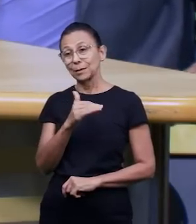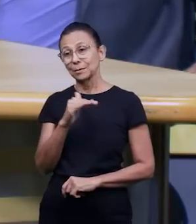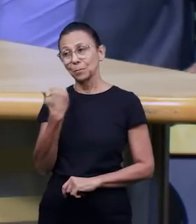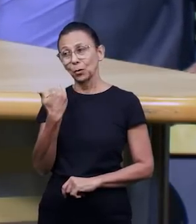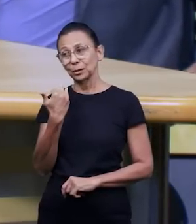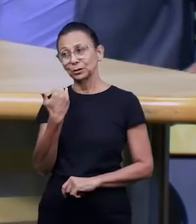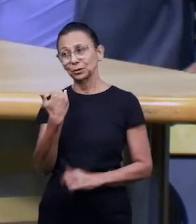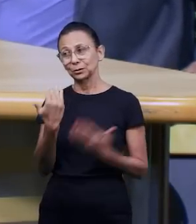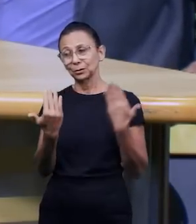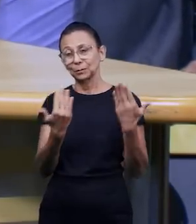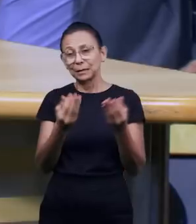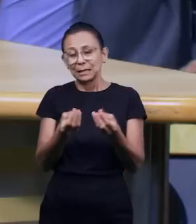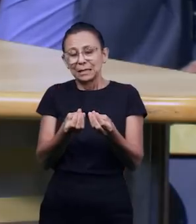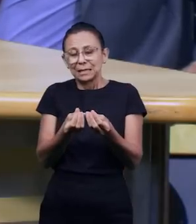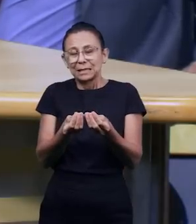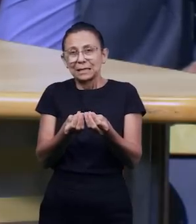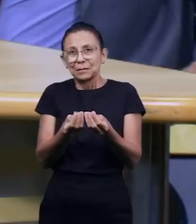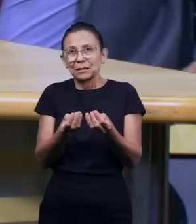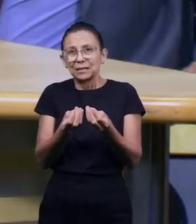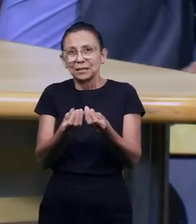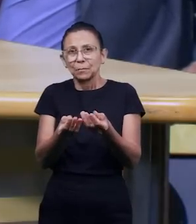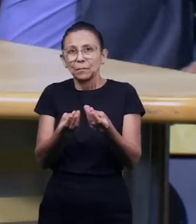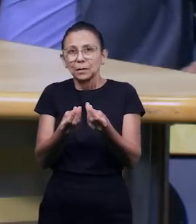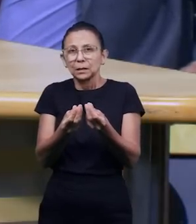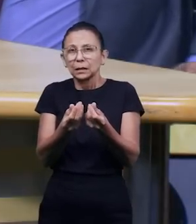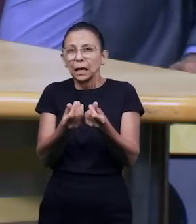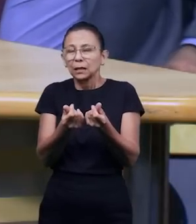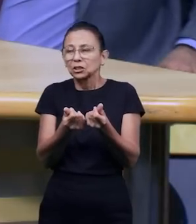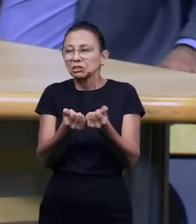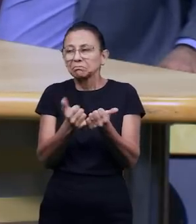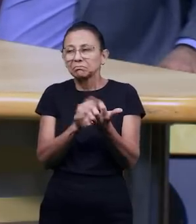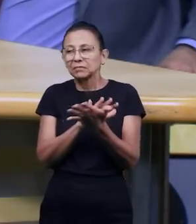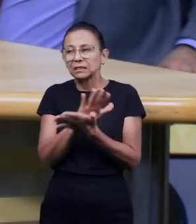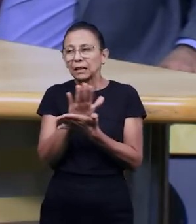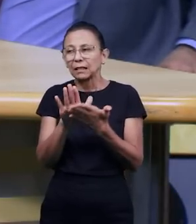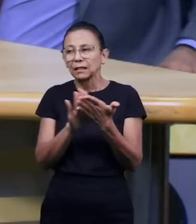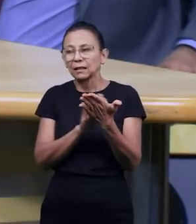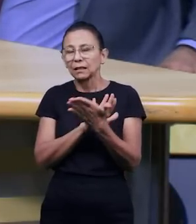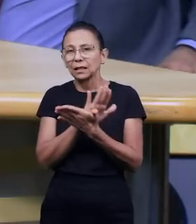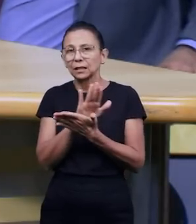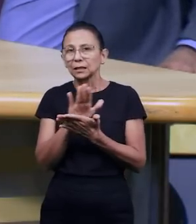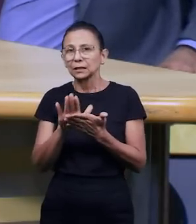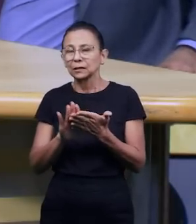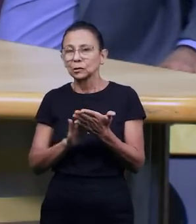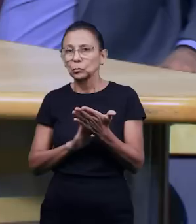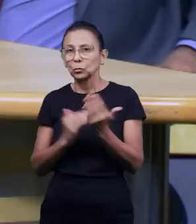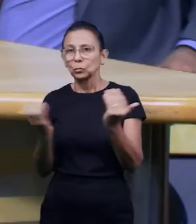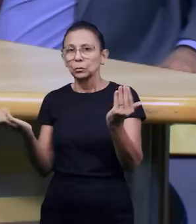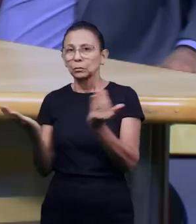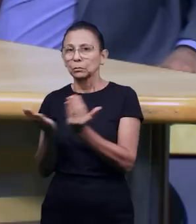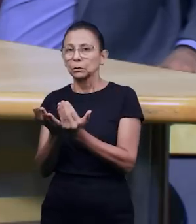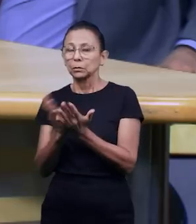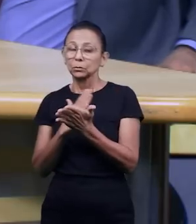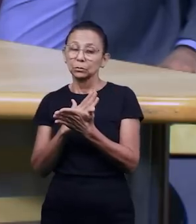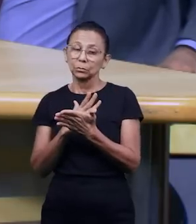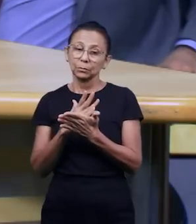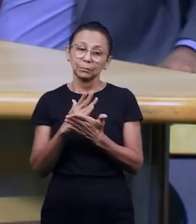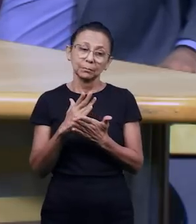isso que nós usamos essa linguagem para falar. Isso está falando da saúde espiritual da ovelha. Vamos lá, vamos